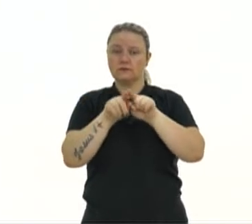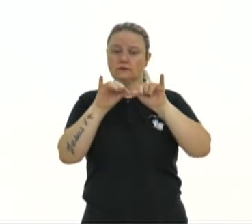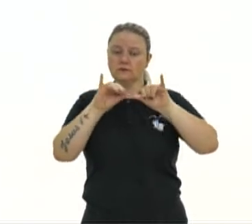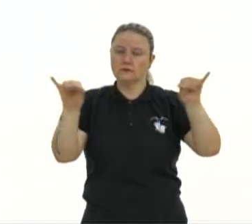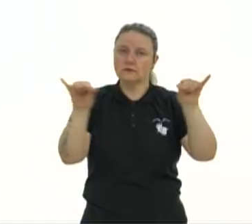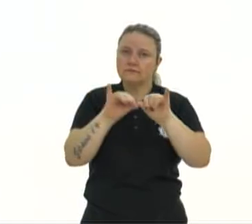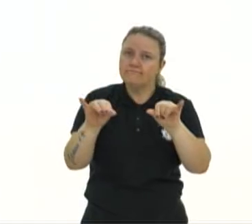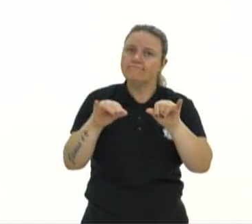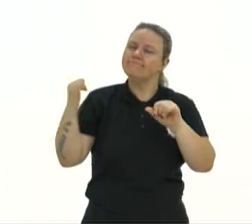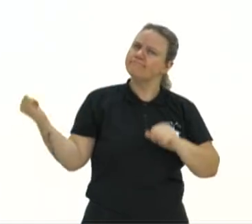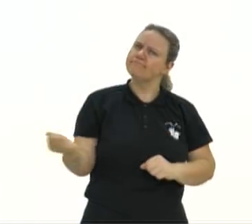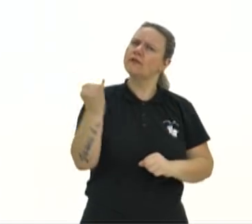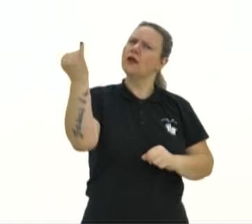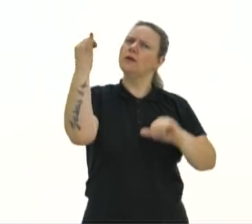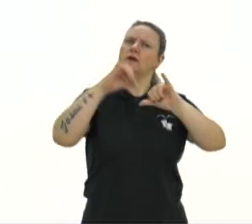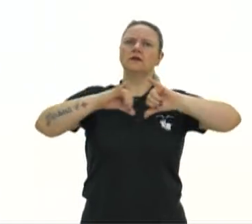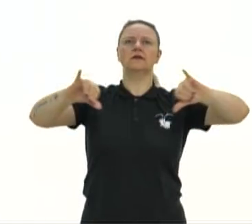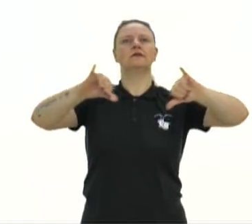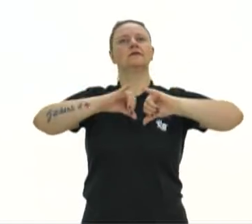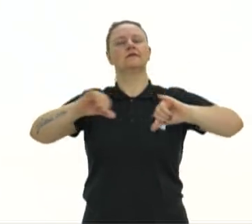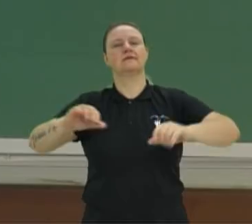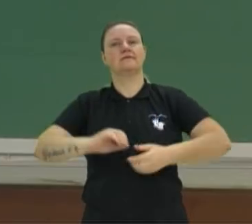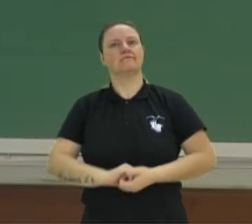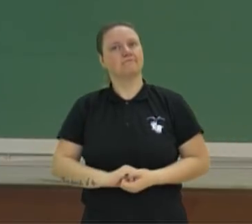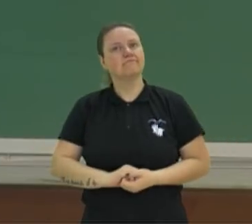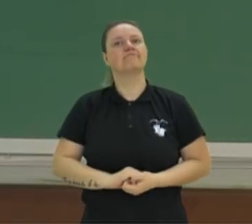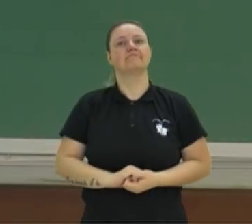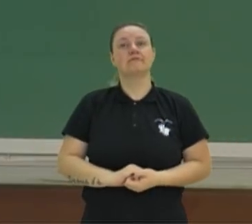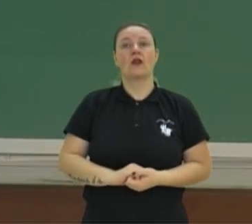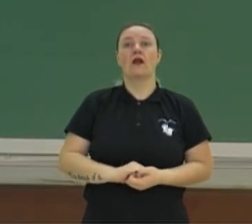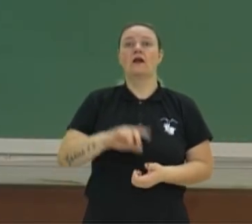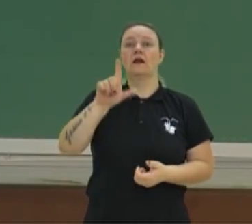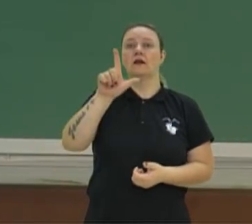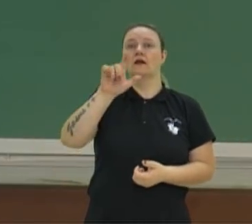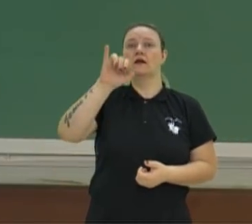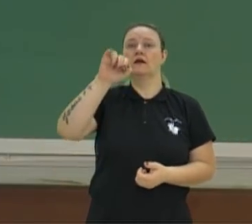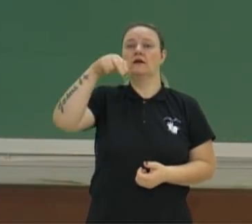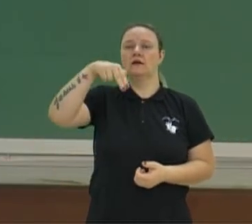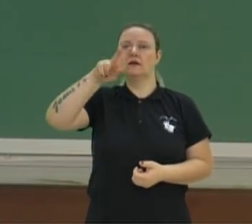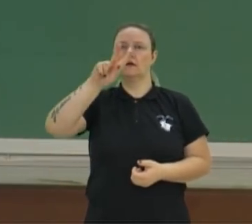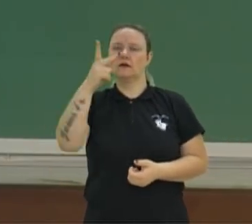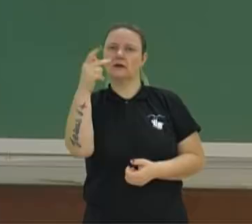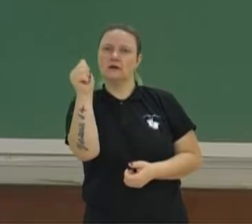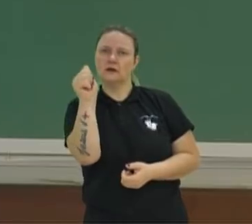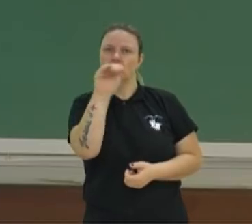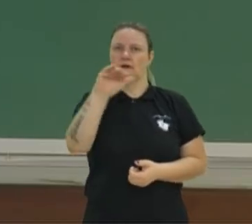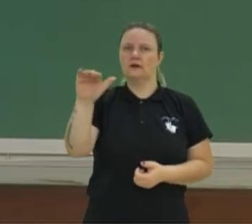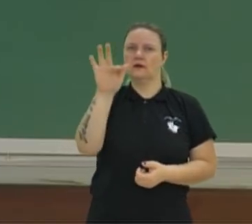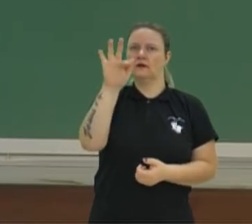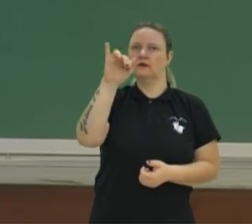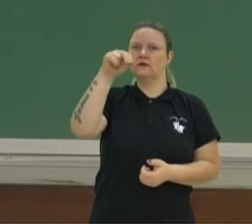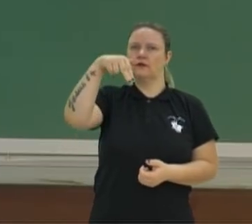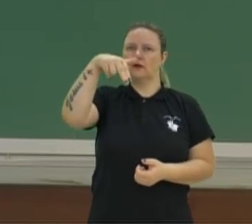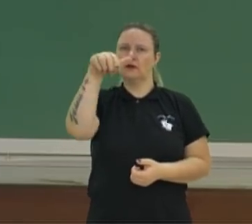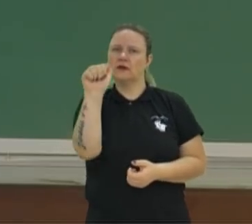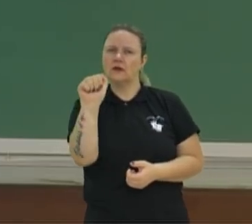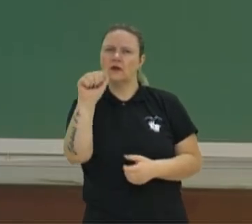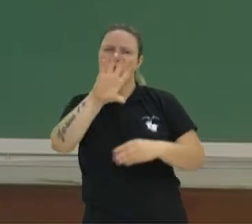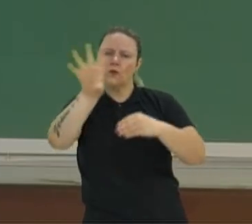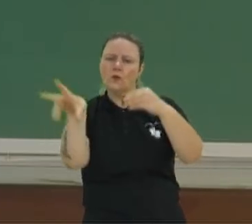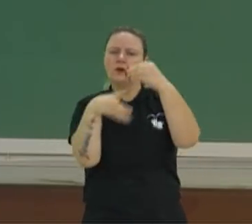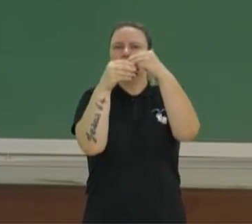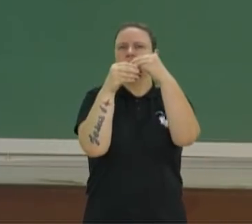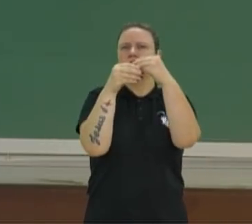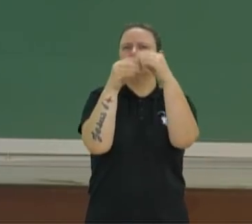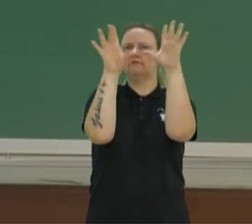da notícia. Isso mesmo. A linha fina sempre tem esse papel, trazer uma informação a mais